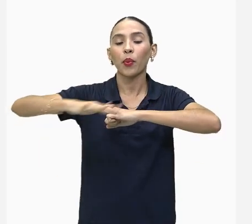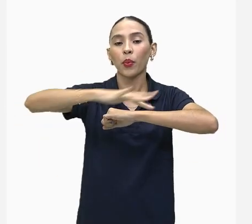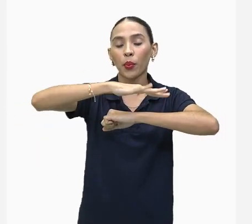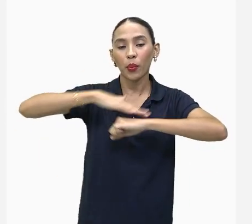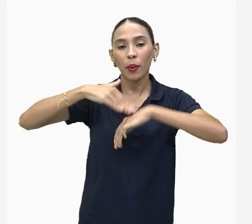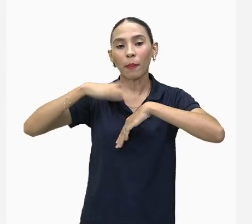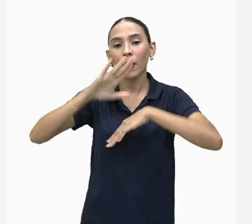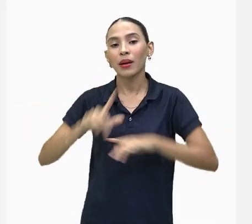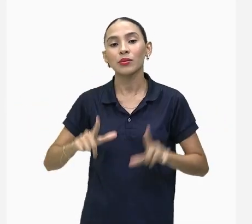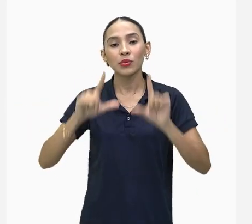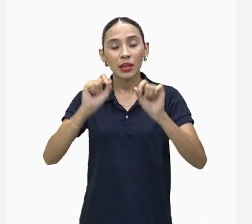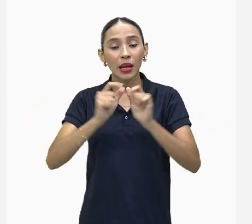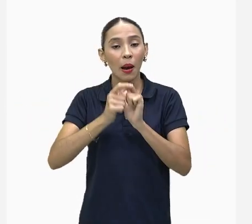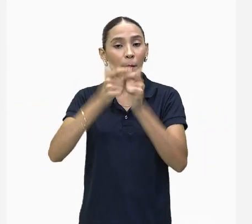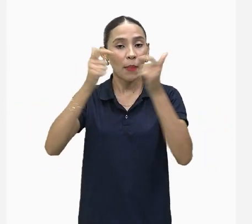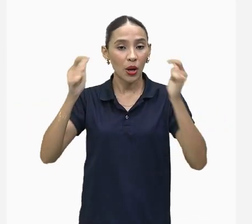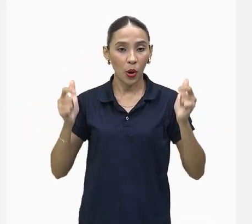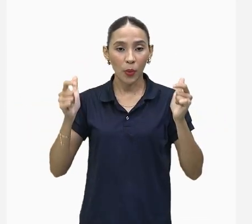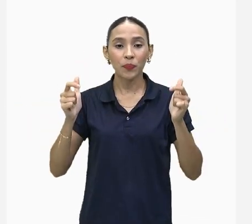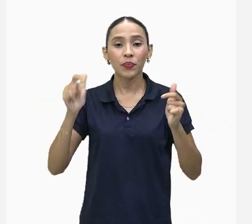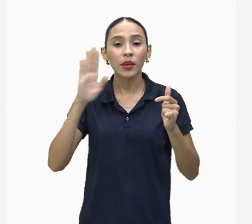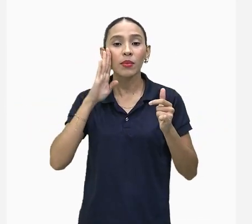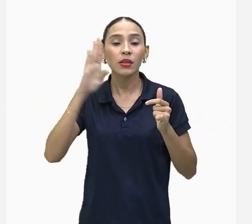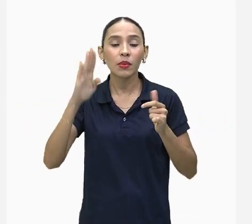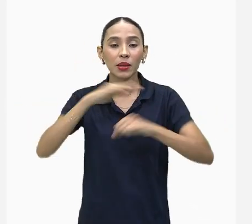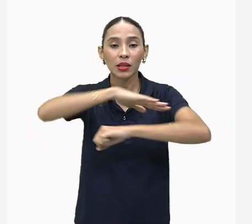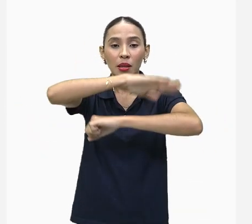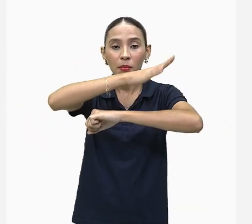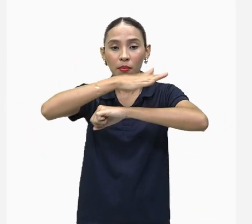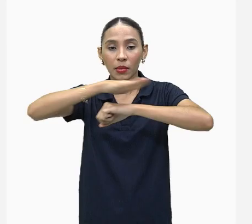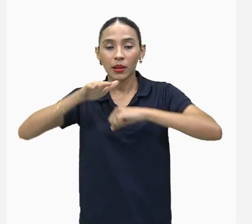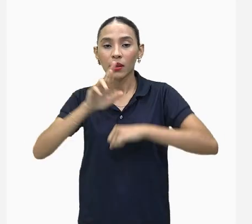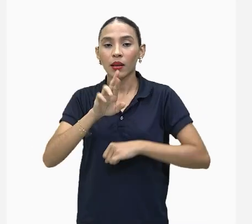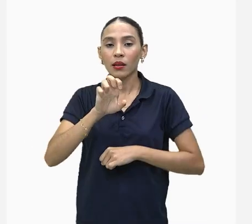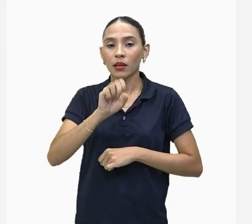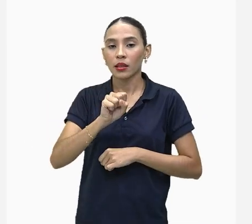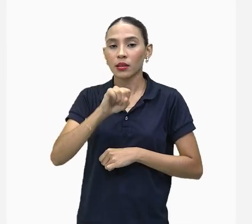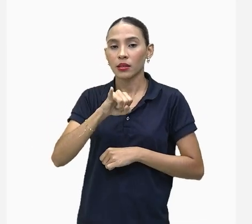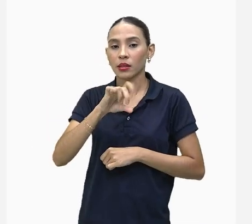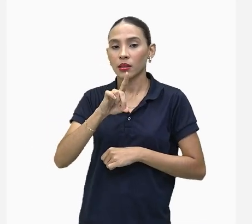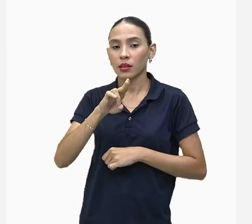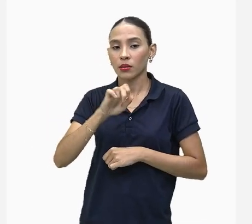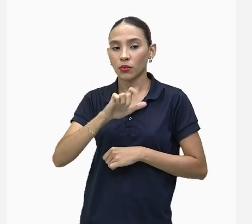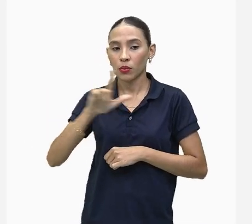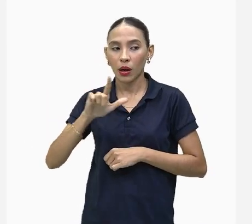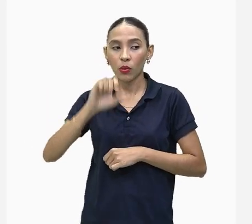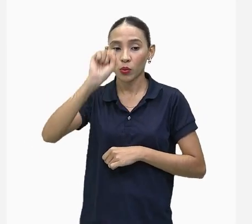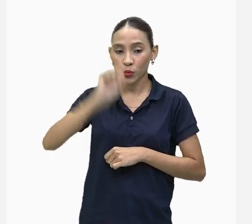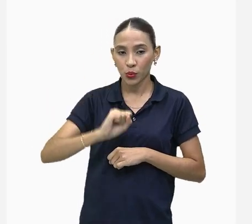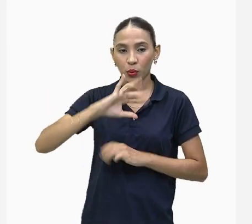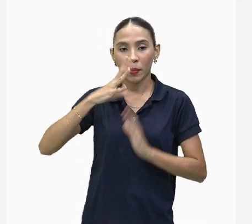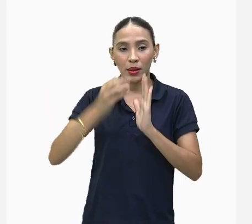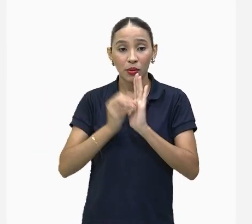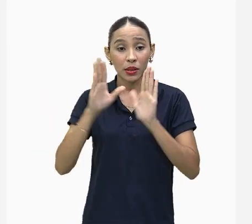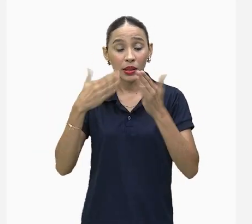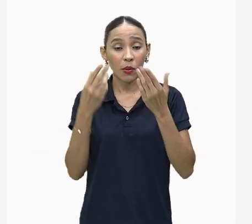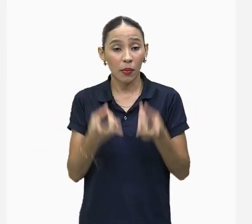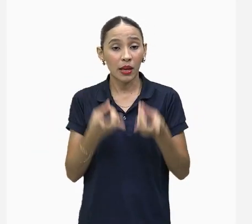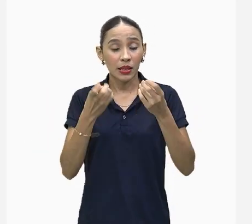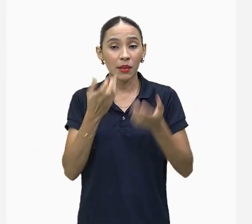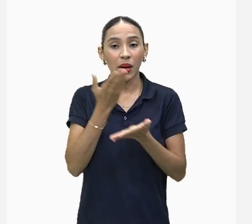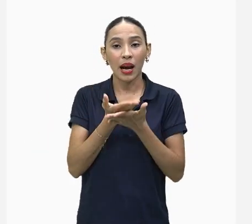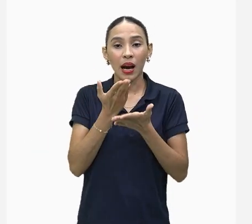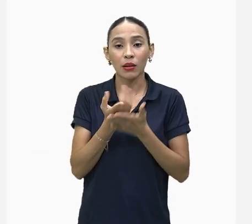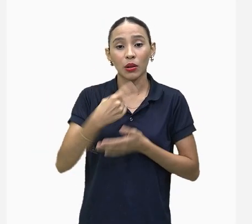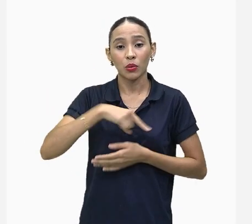um pouco maior dos planaltos residuais sul-amazônicos. Então, nesta aula,